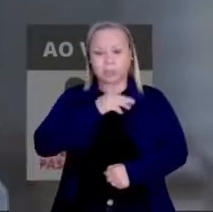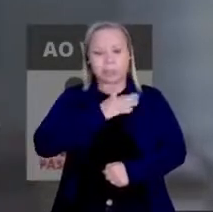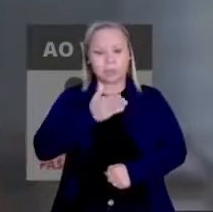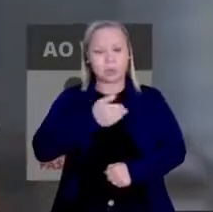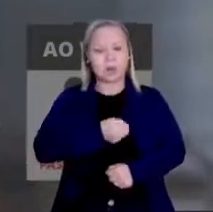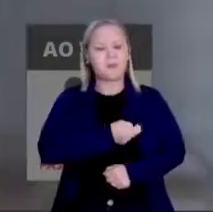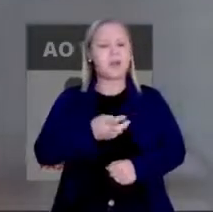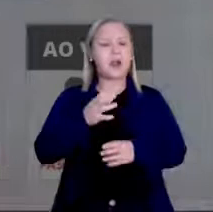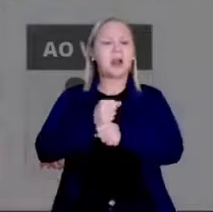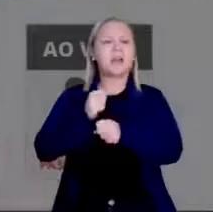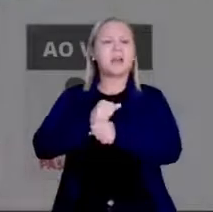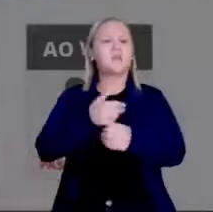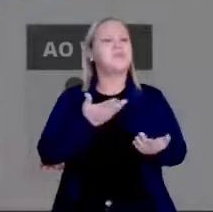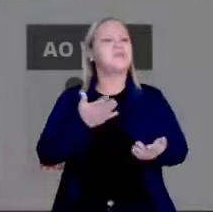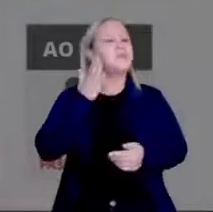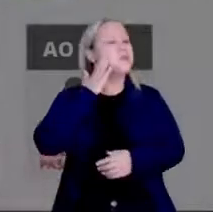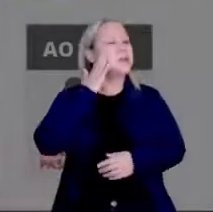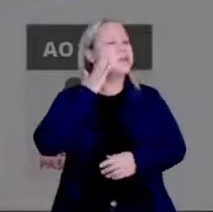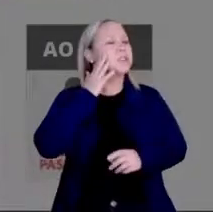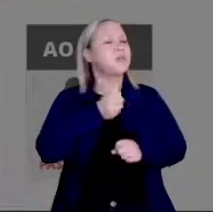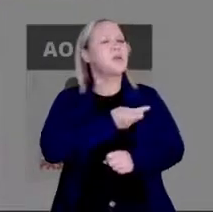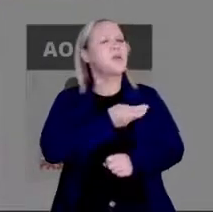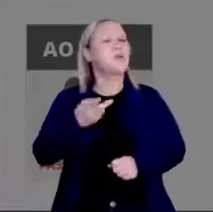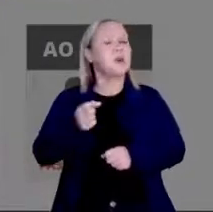Ok. Presidente,